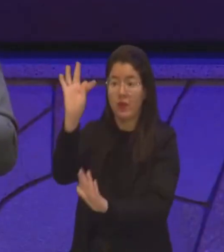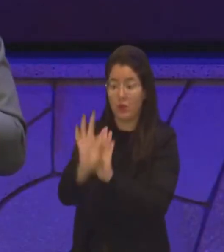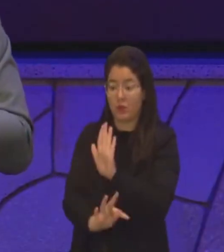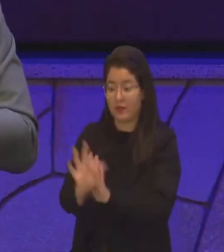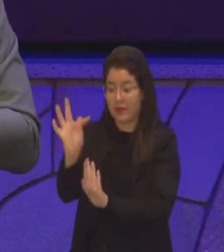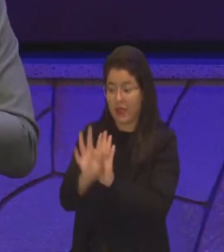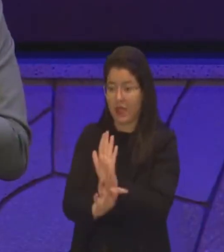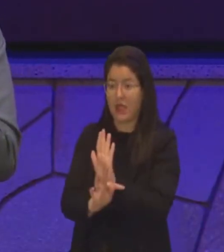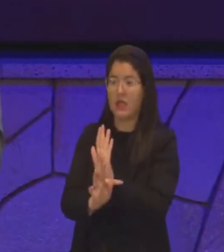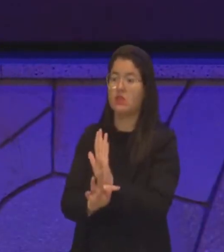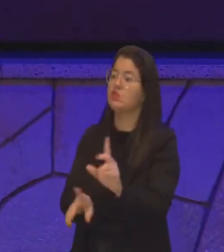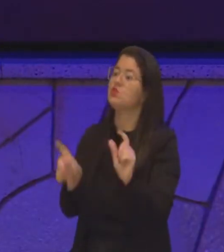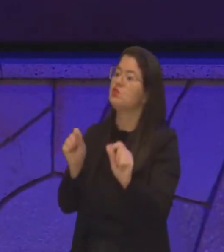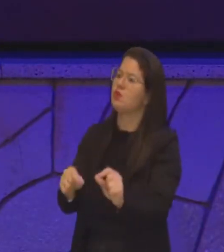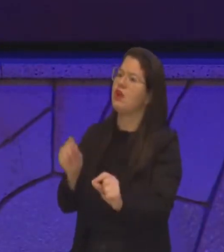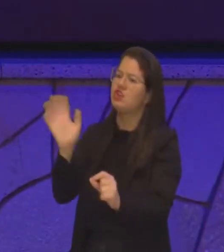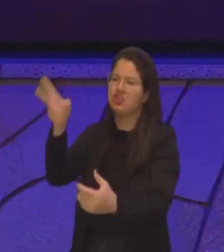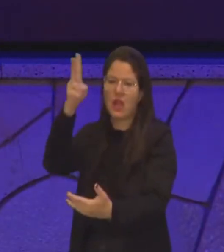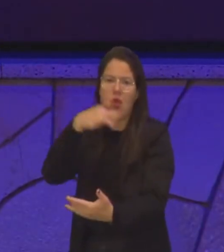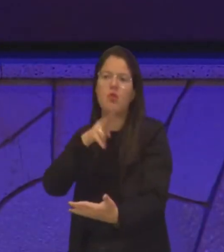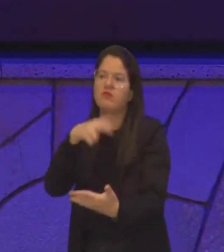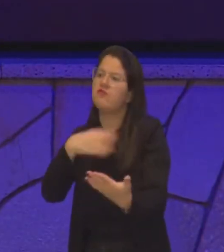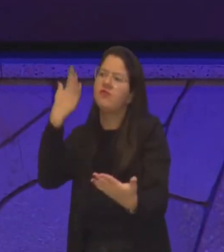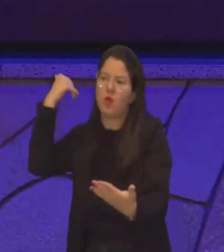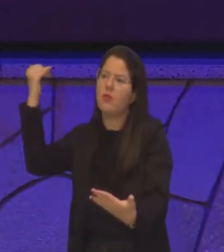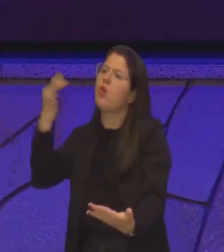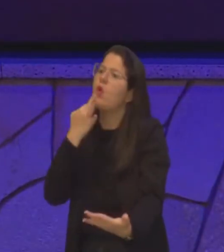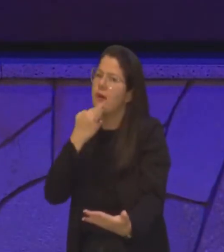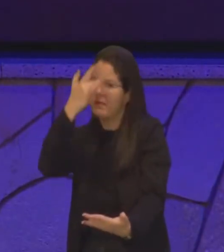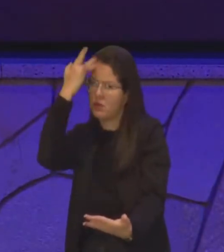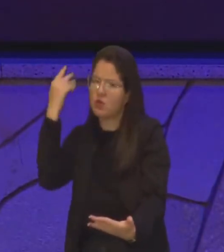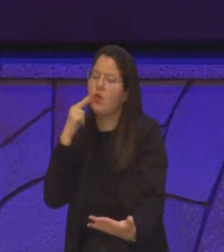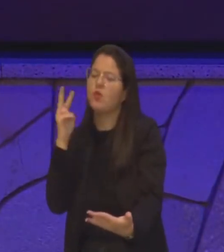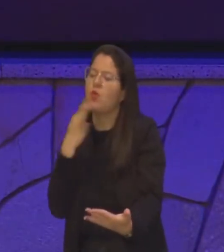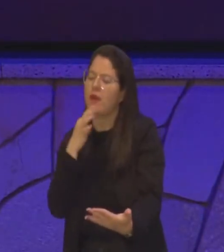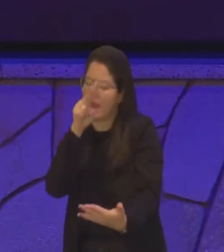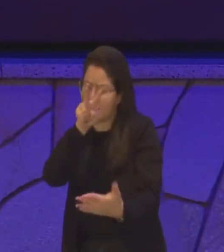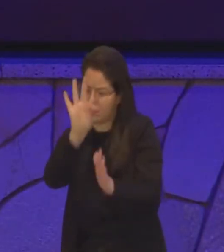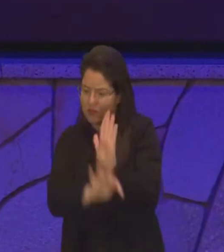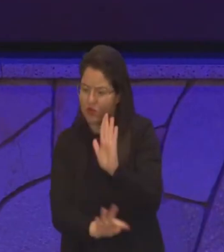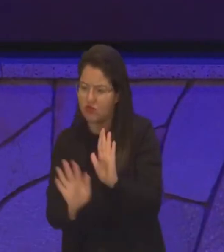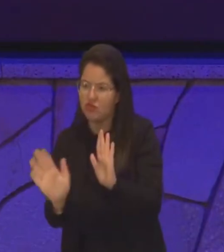texto, tão lido e conhecido por todos nós,